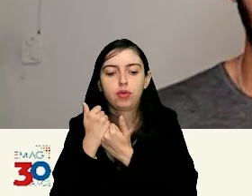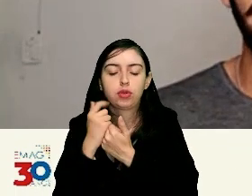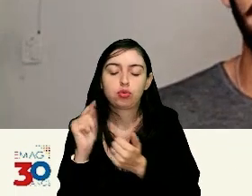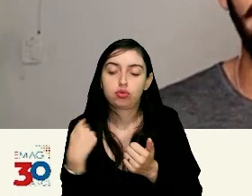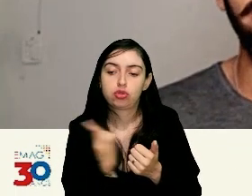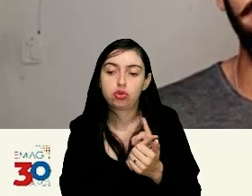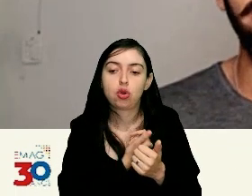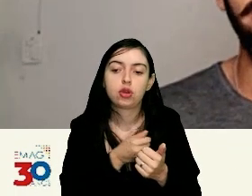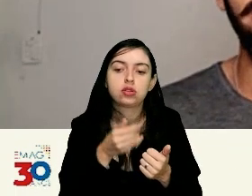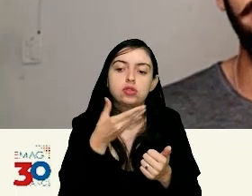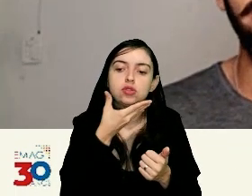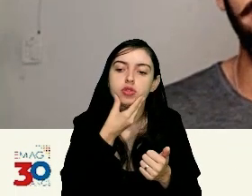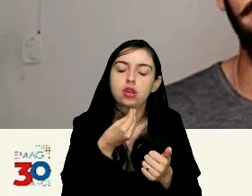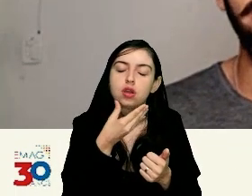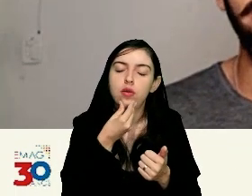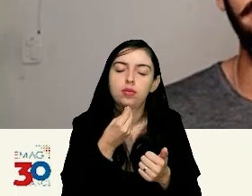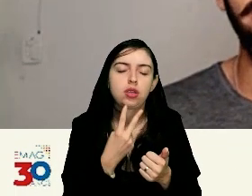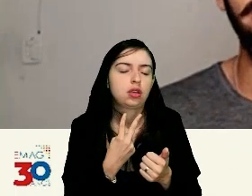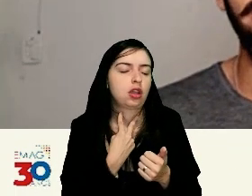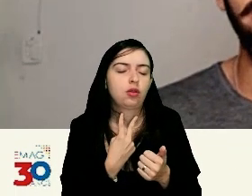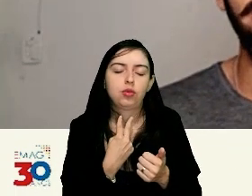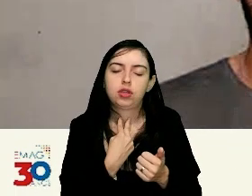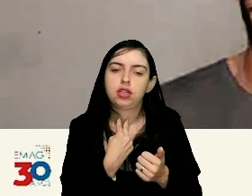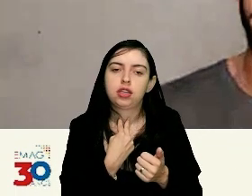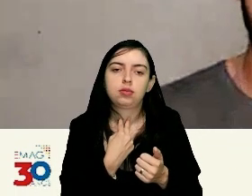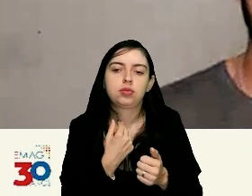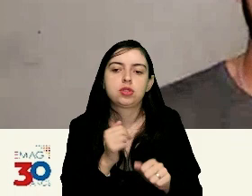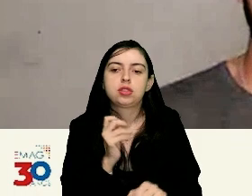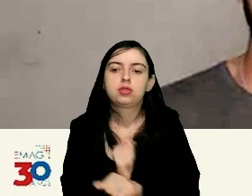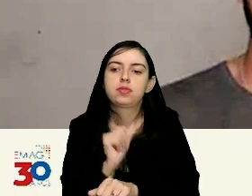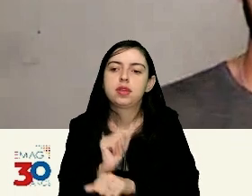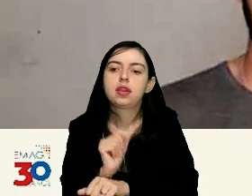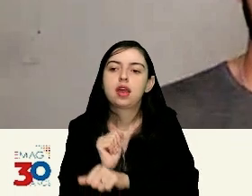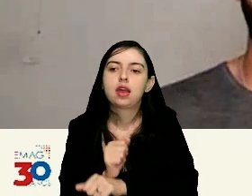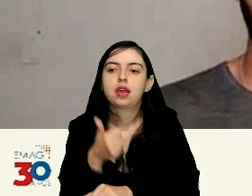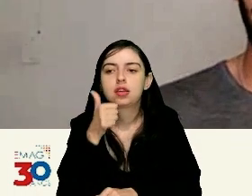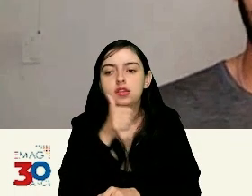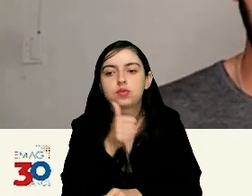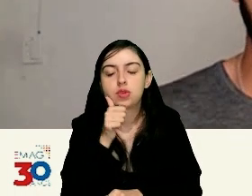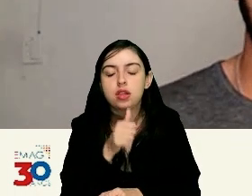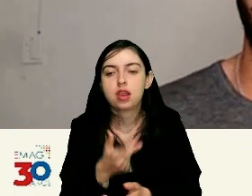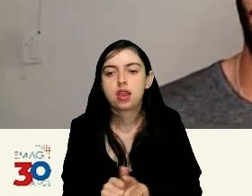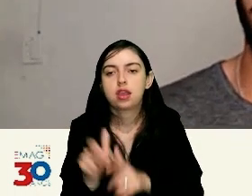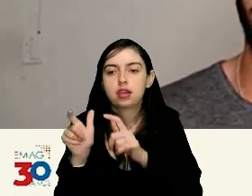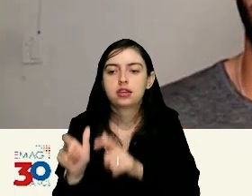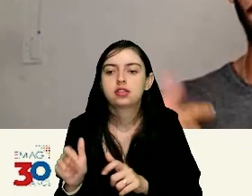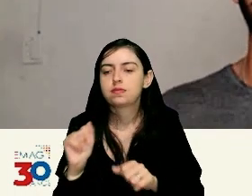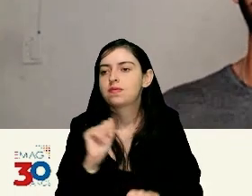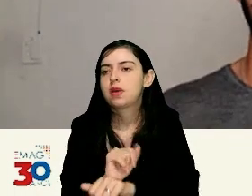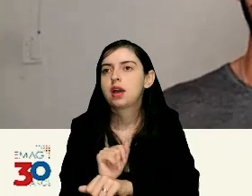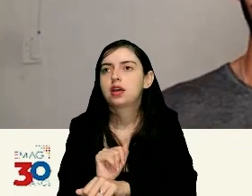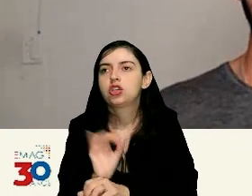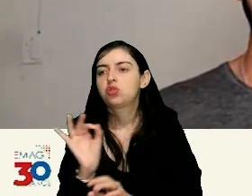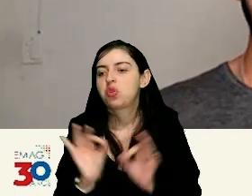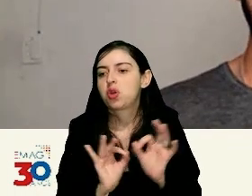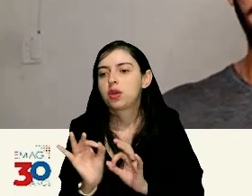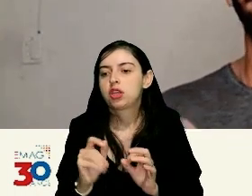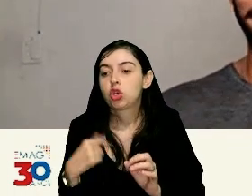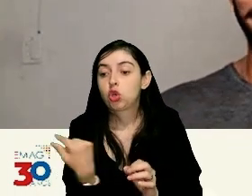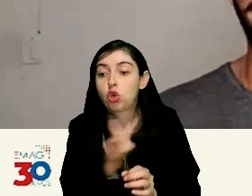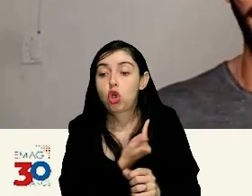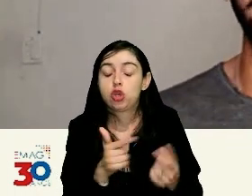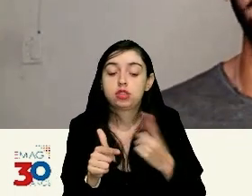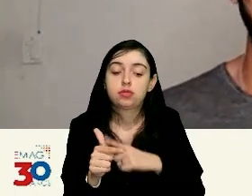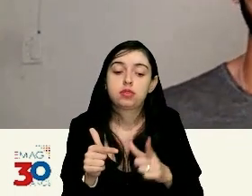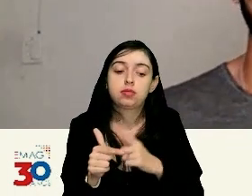Não podemos, mais uma vez, ficar esperando que as mulheres se mobilizem para resolver os nossos problemas, porque são